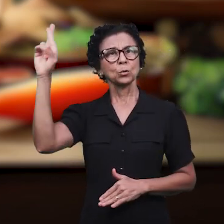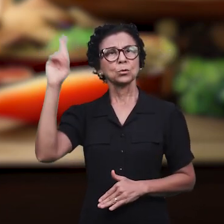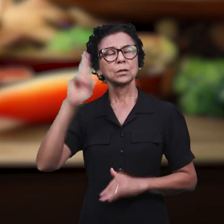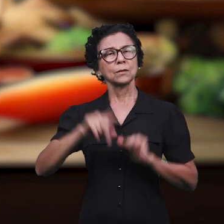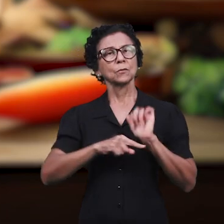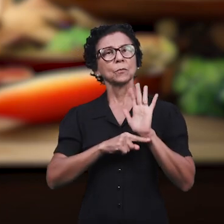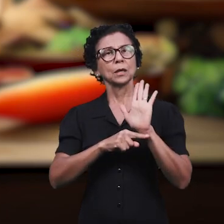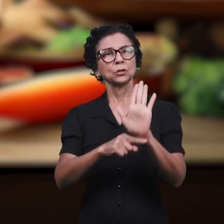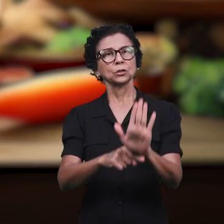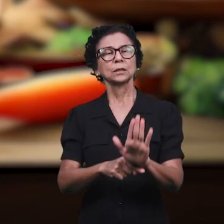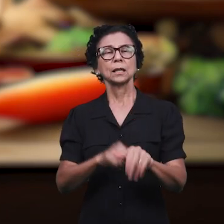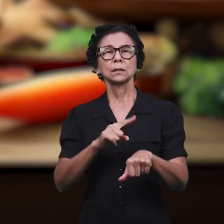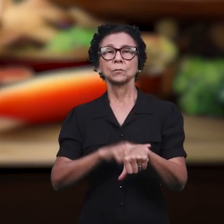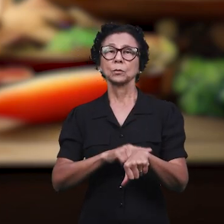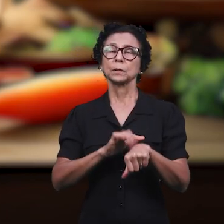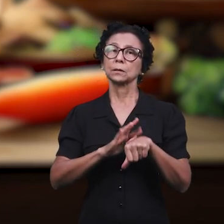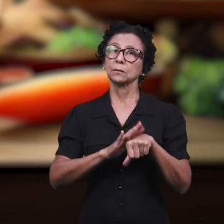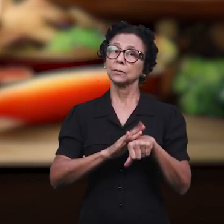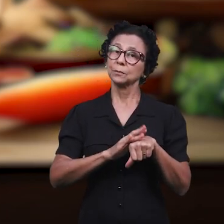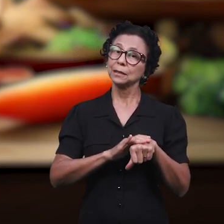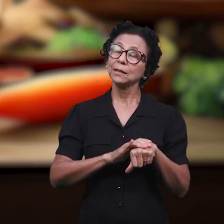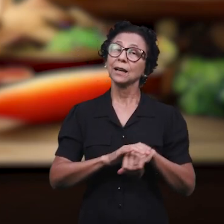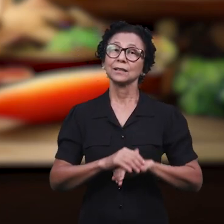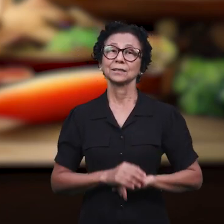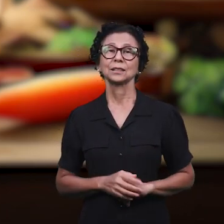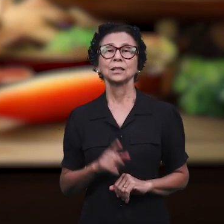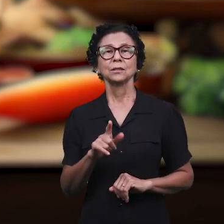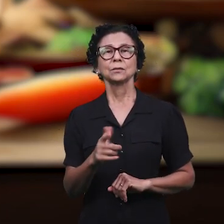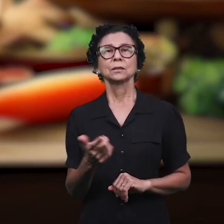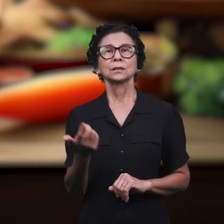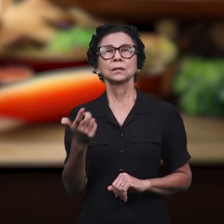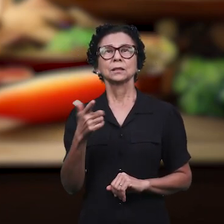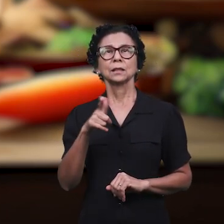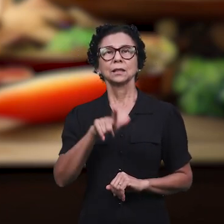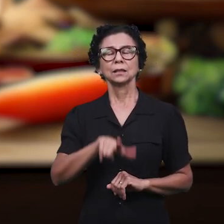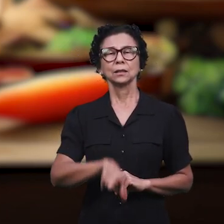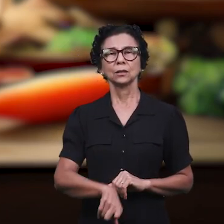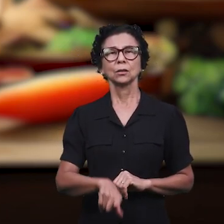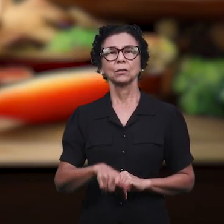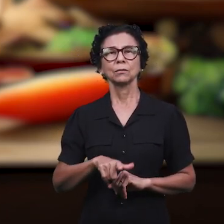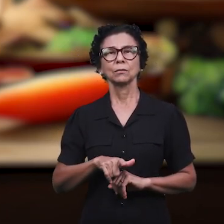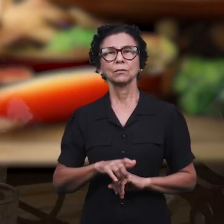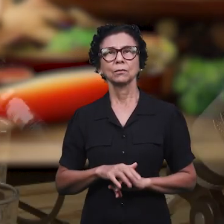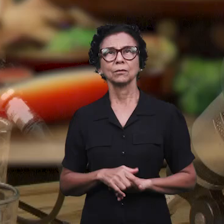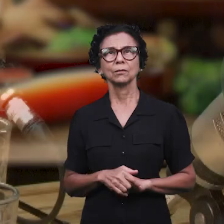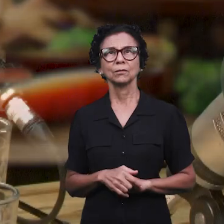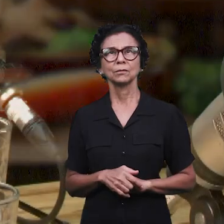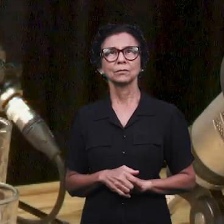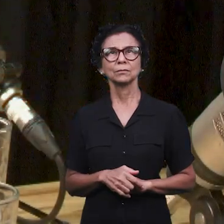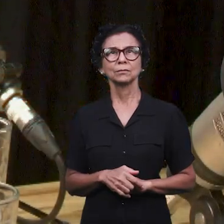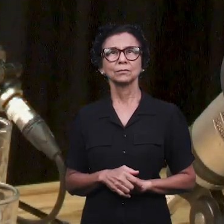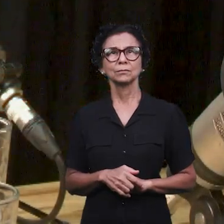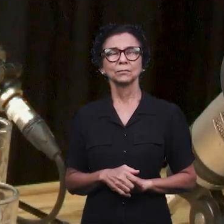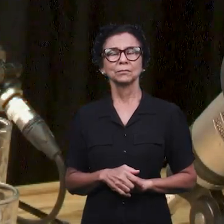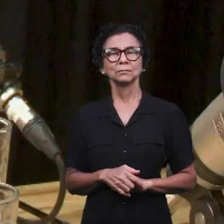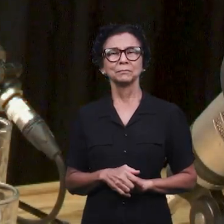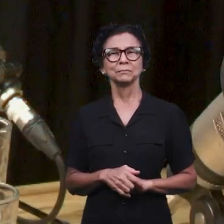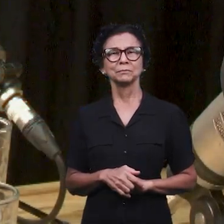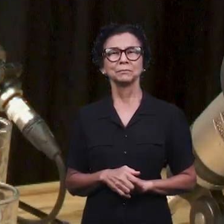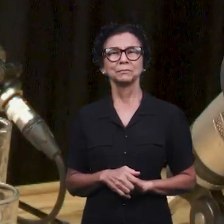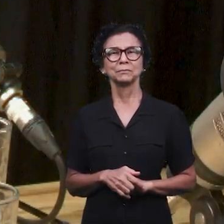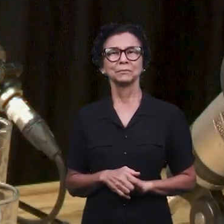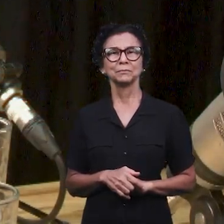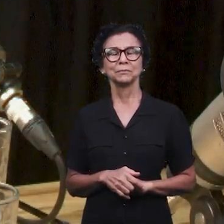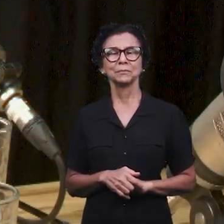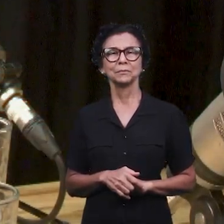o sustentará no leito da enfermidade. Tu renovas a sua cama na doença. Queridos, é uma bênção,